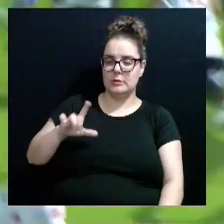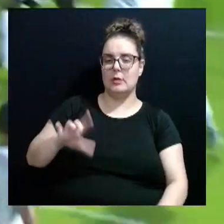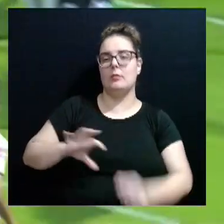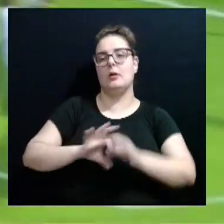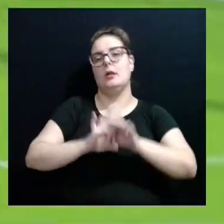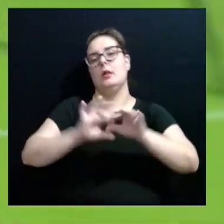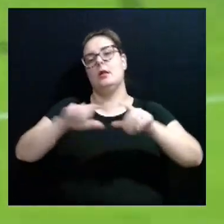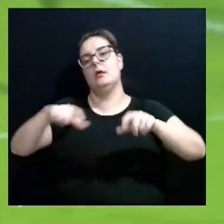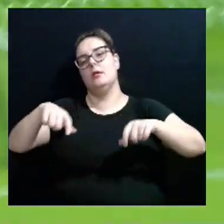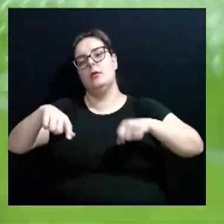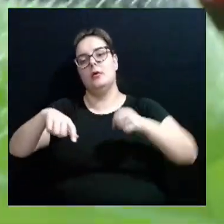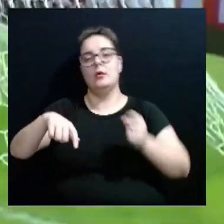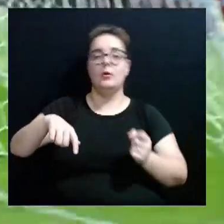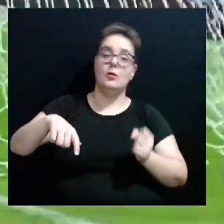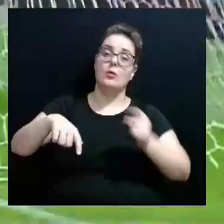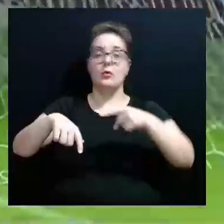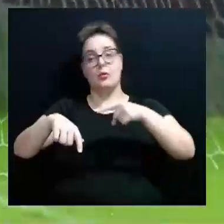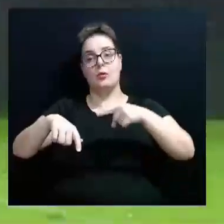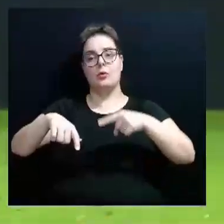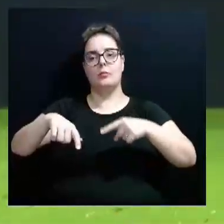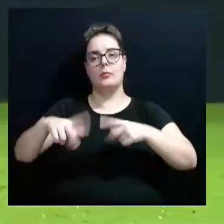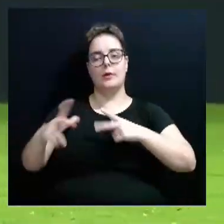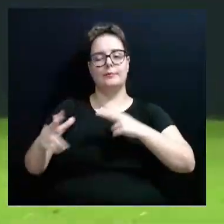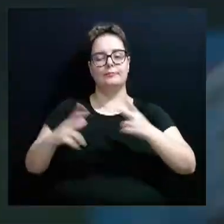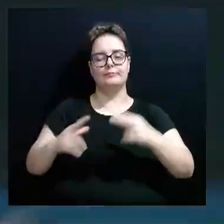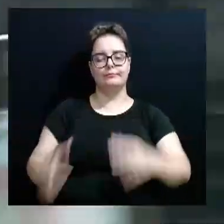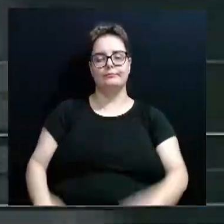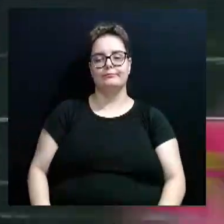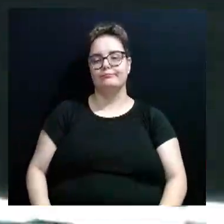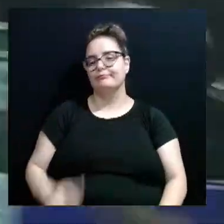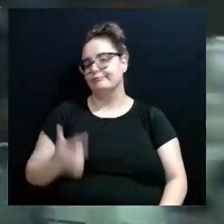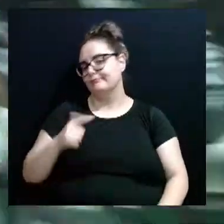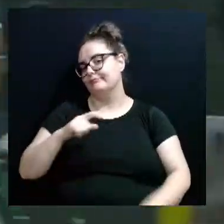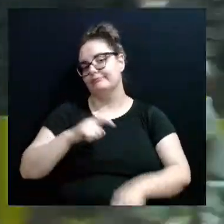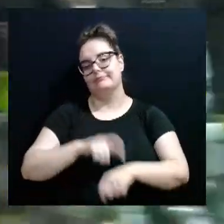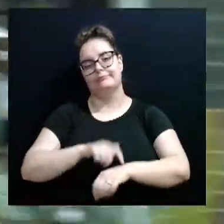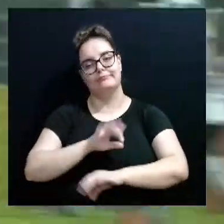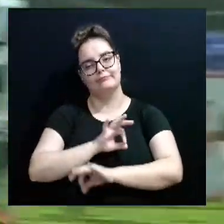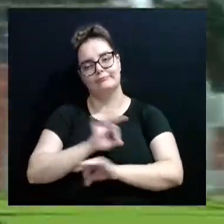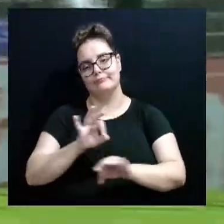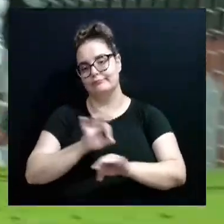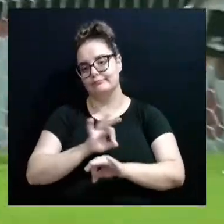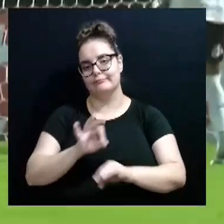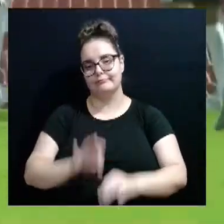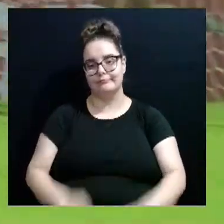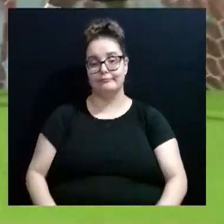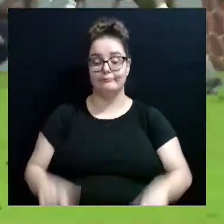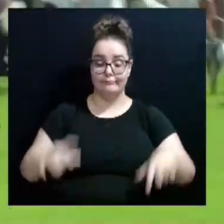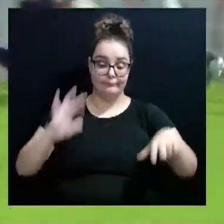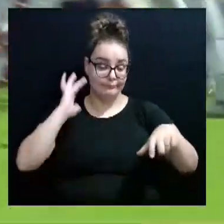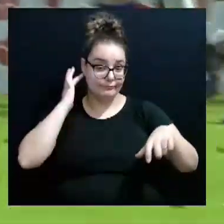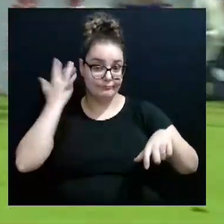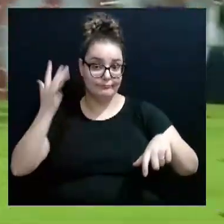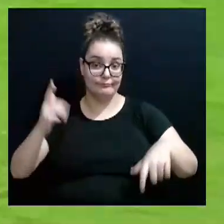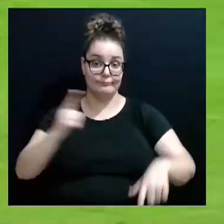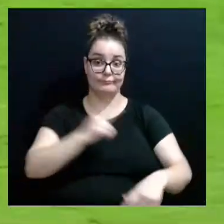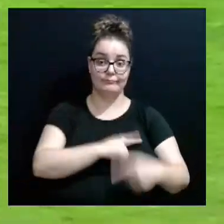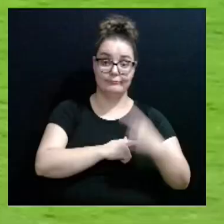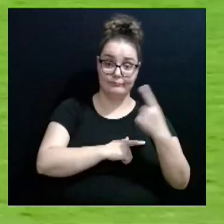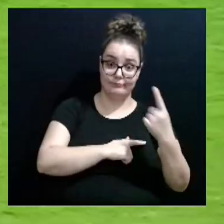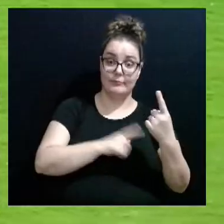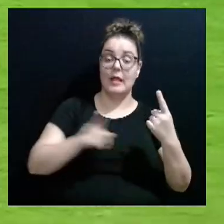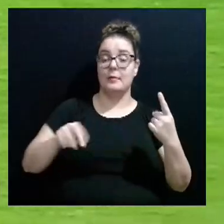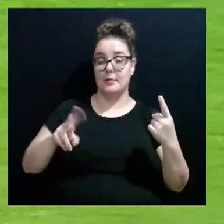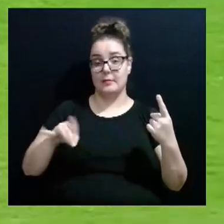cabeceou para igualar. E não teve tempo para mais nada. No Brinco de Ouro, Guarani 1, Primavera também